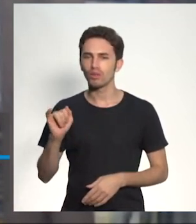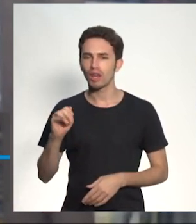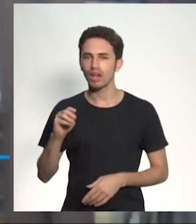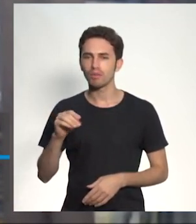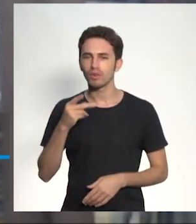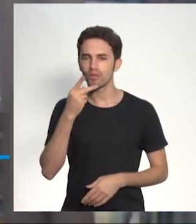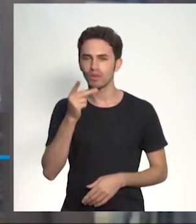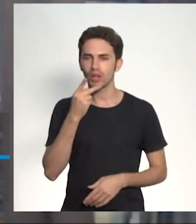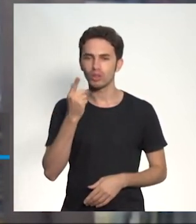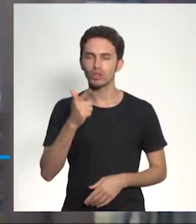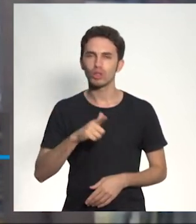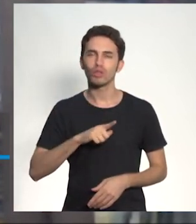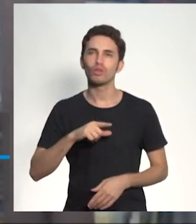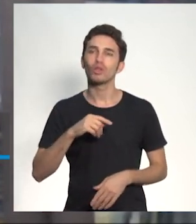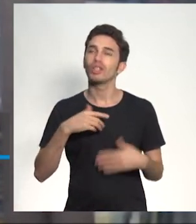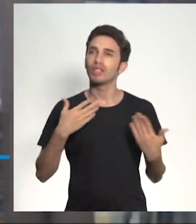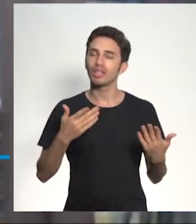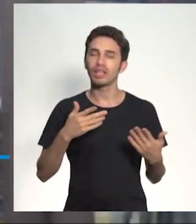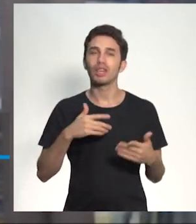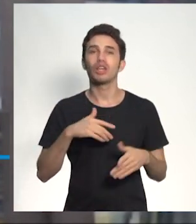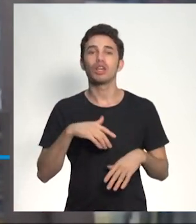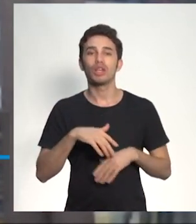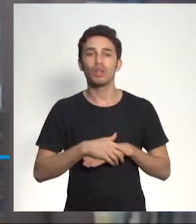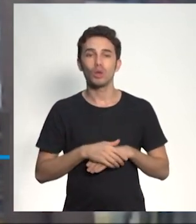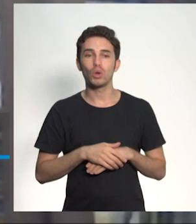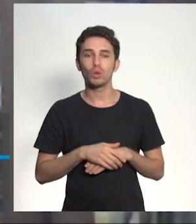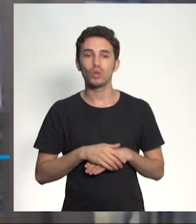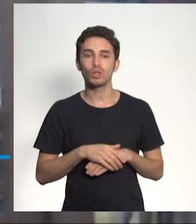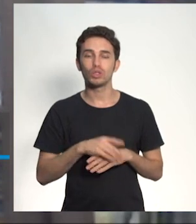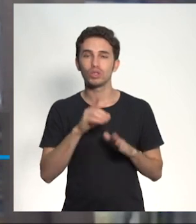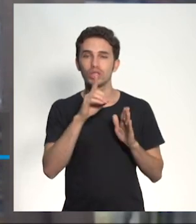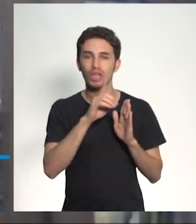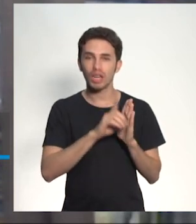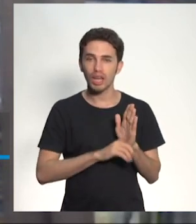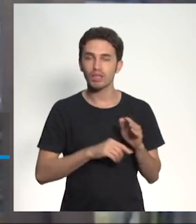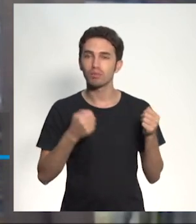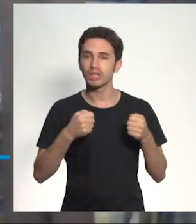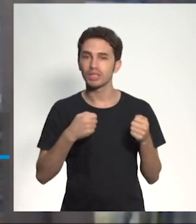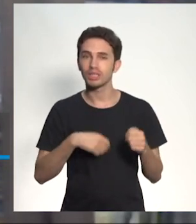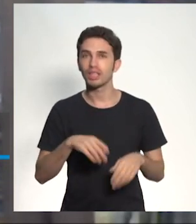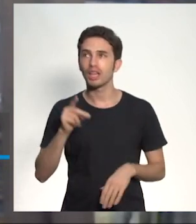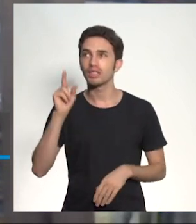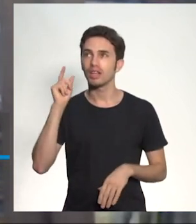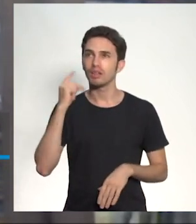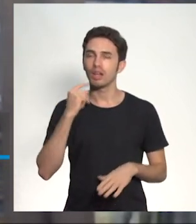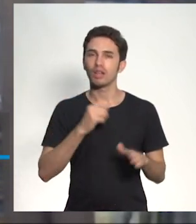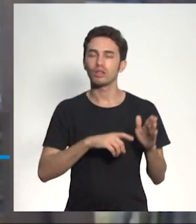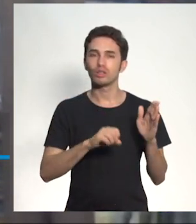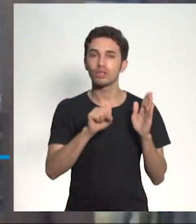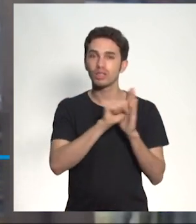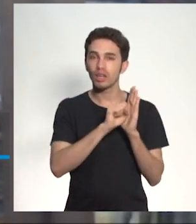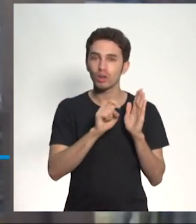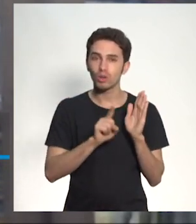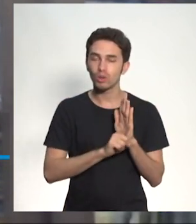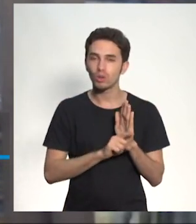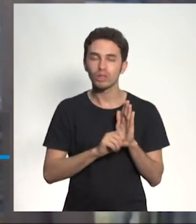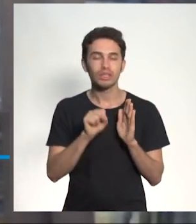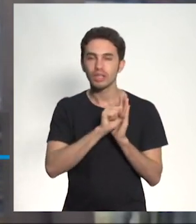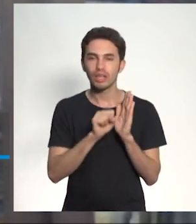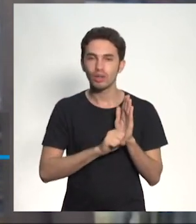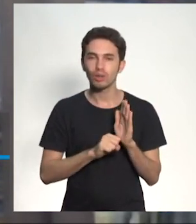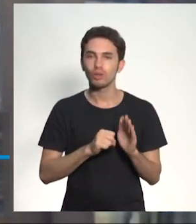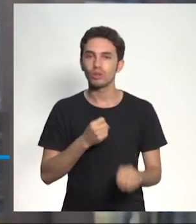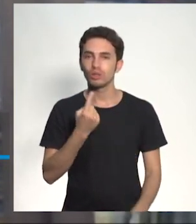Nenhum direito cai do céu, e veja, desde a Revolução do século XIX, século XVIII, nós levamos